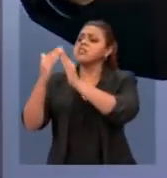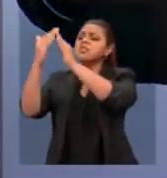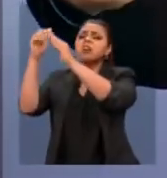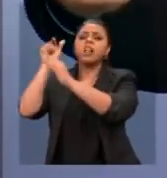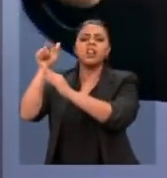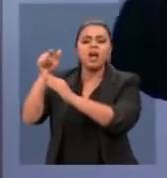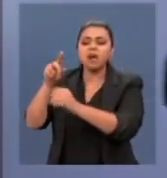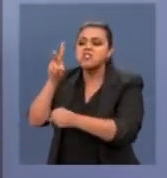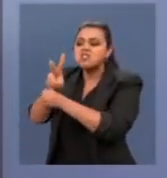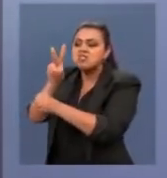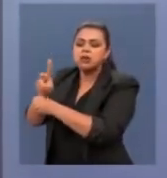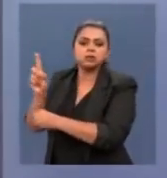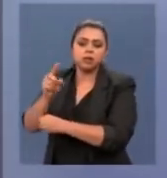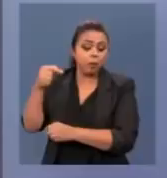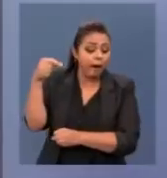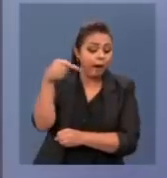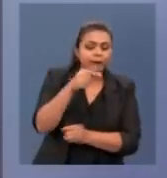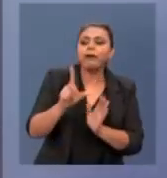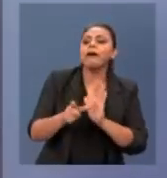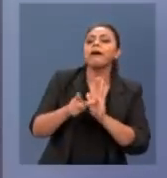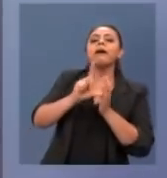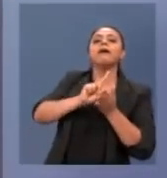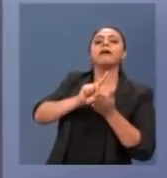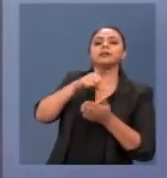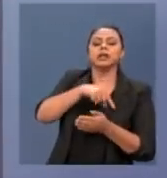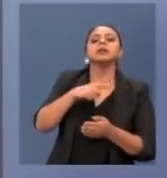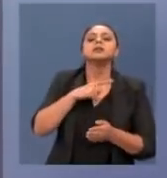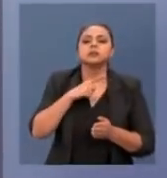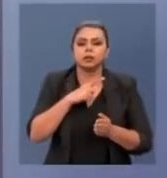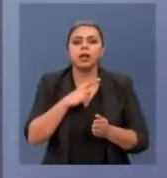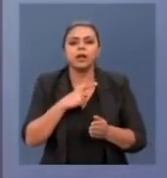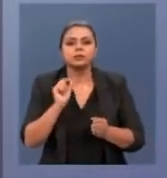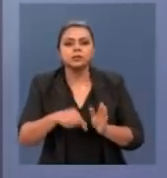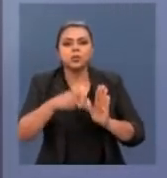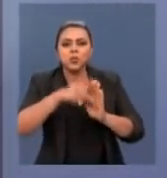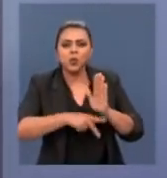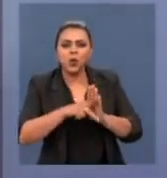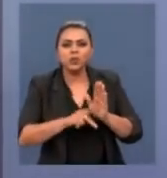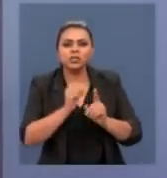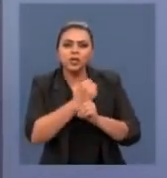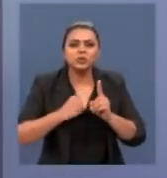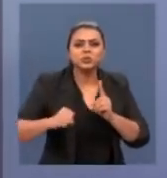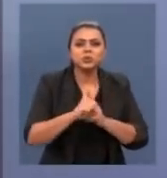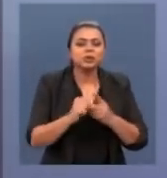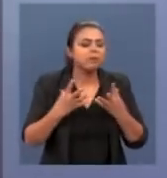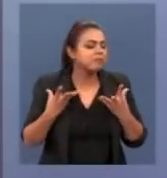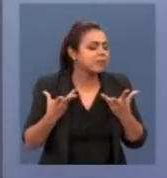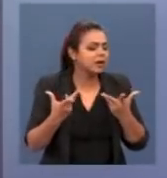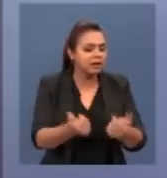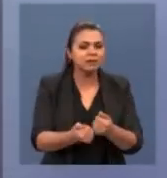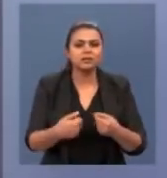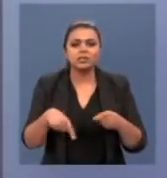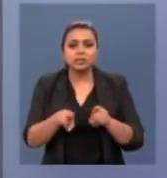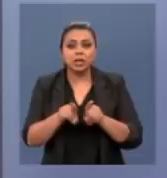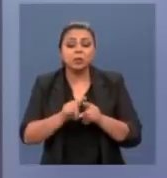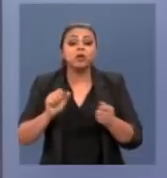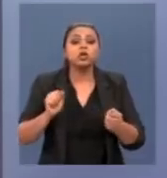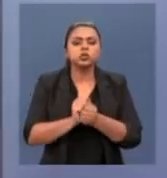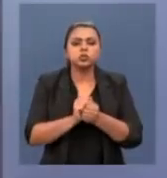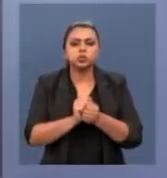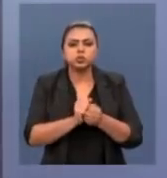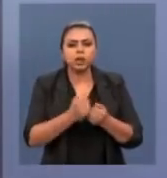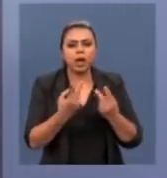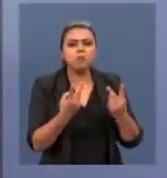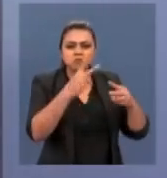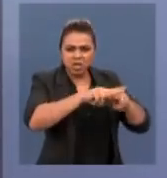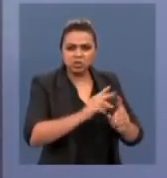fazer com que ela não entra que nós temos um projeto social para essas áreas de risco maravilhoso nós vamos pegar nos preços vídeos de